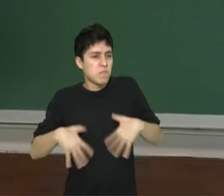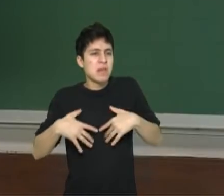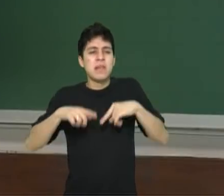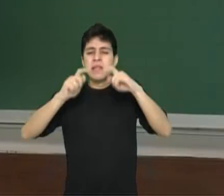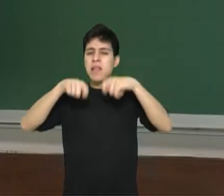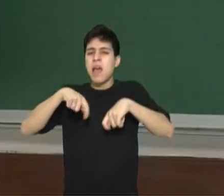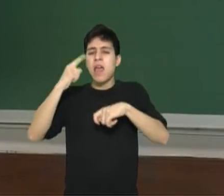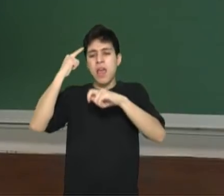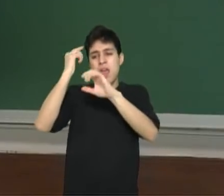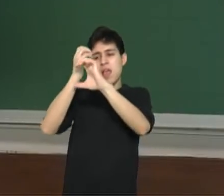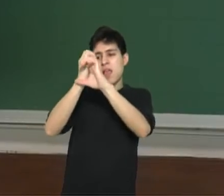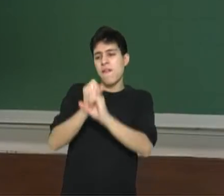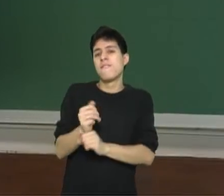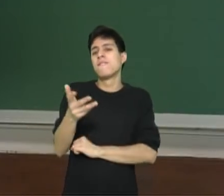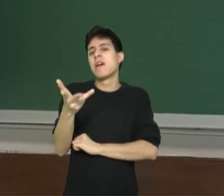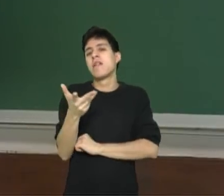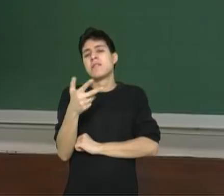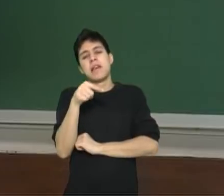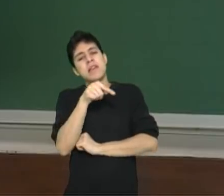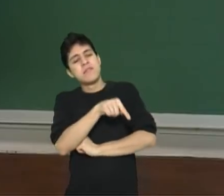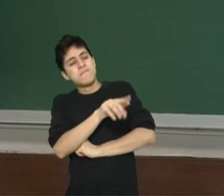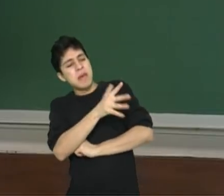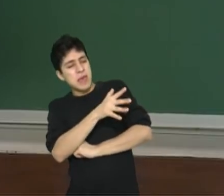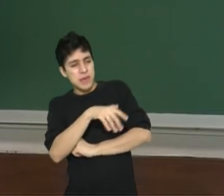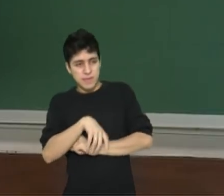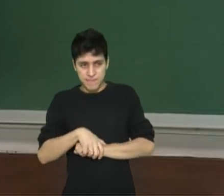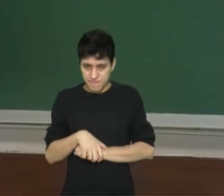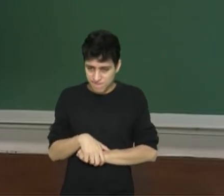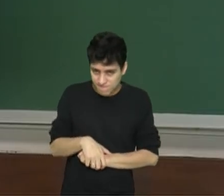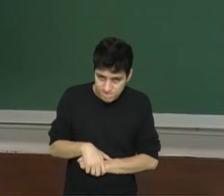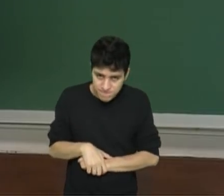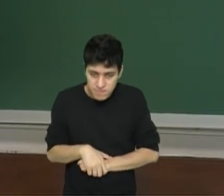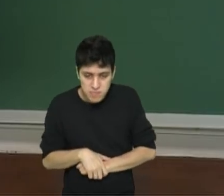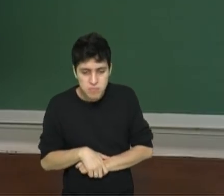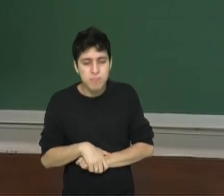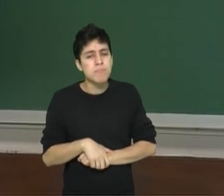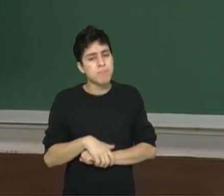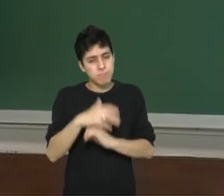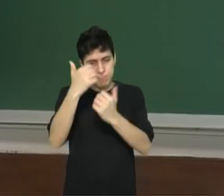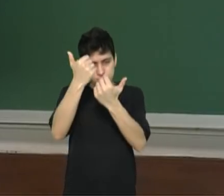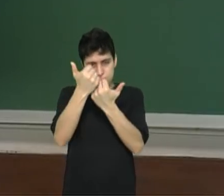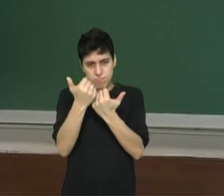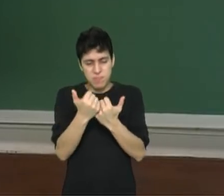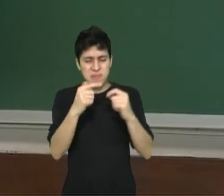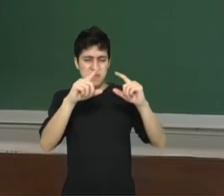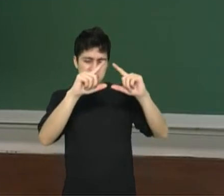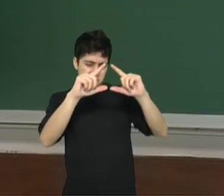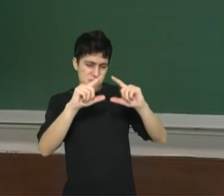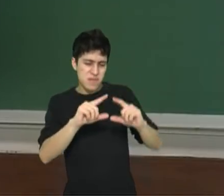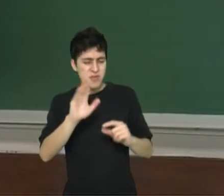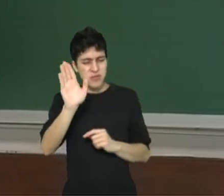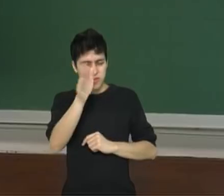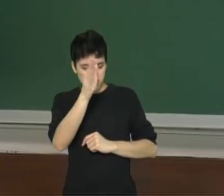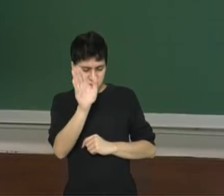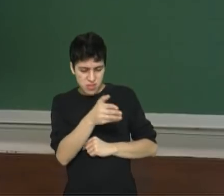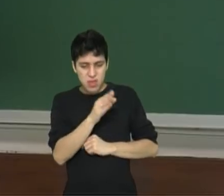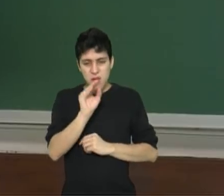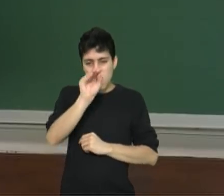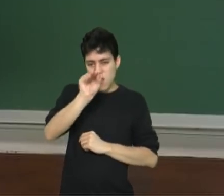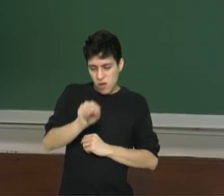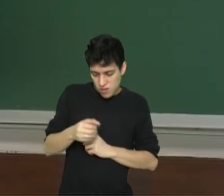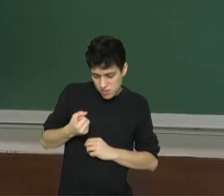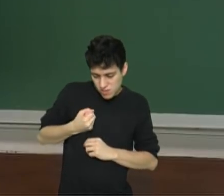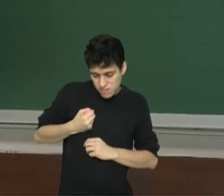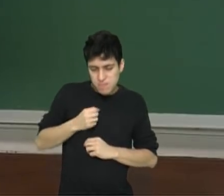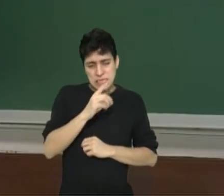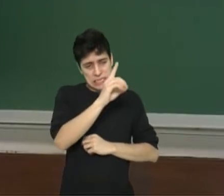consigo calcular a velocidade média, tá? E aí substituímos os dados encontrados nesta fórmula. Como é que